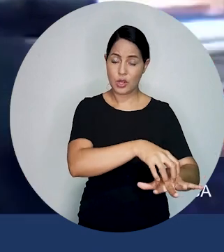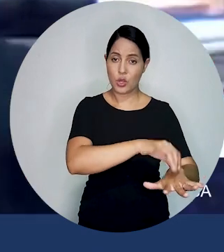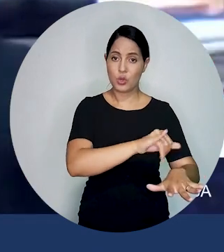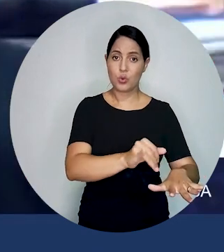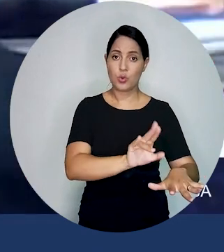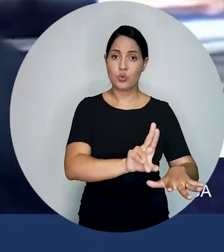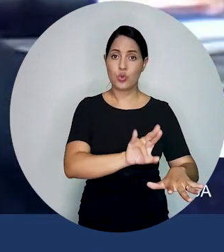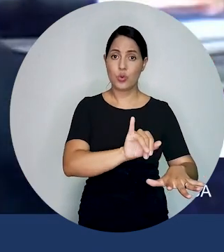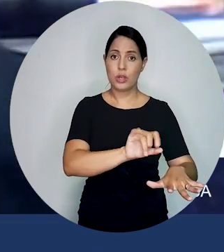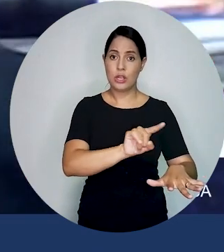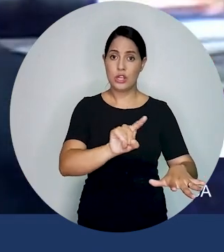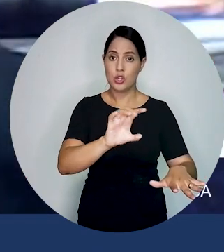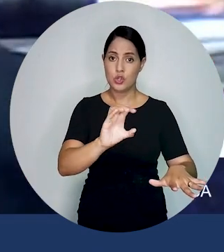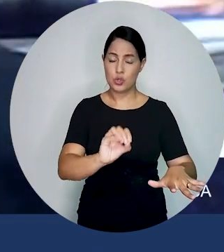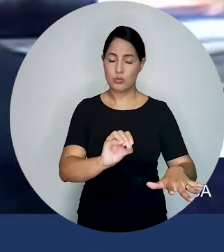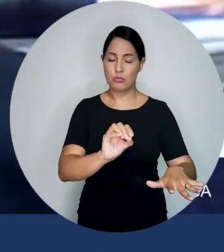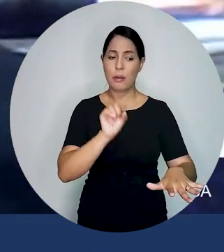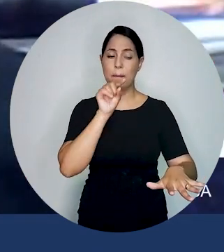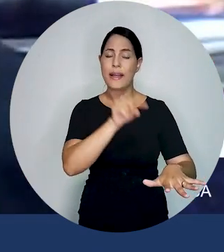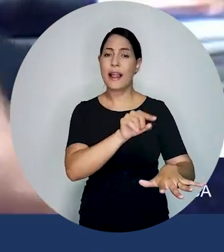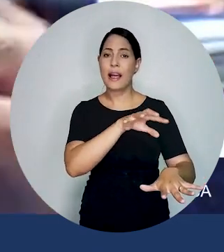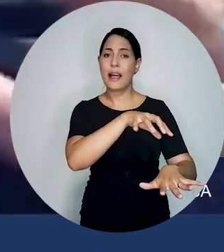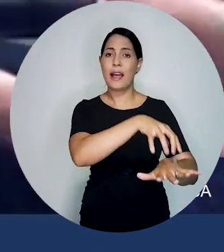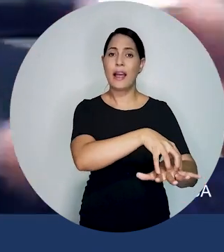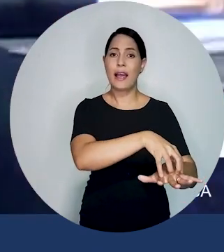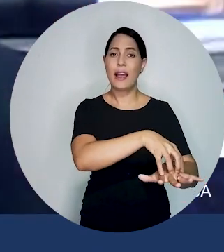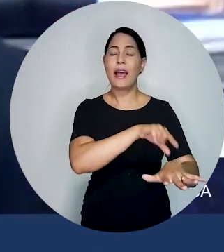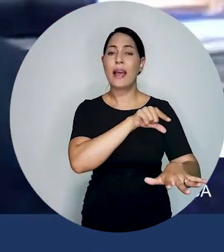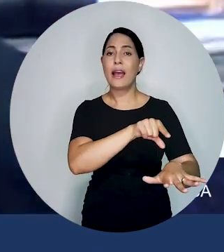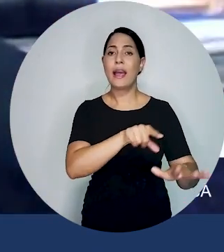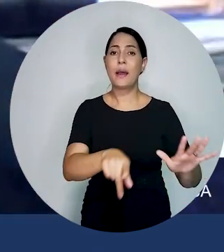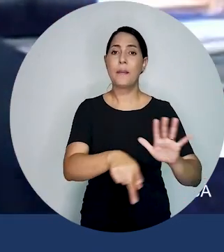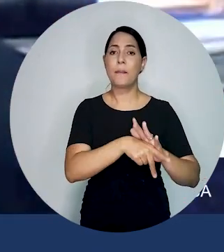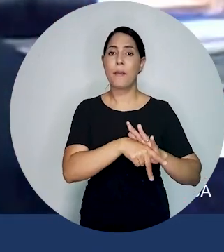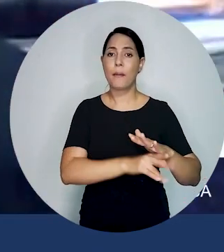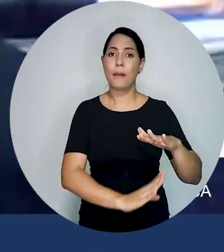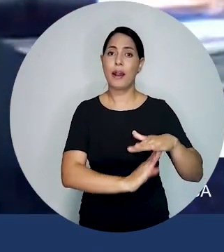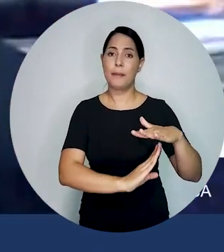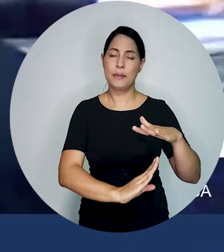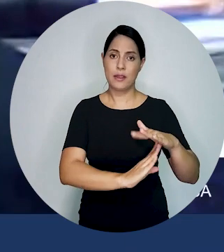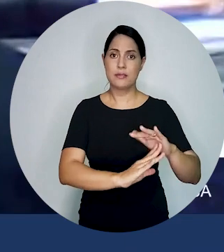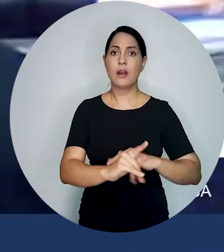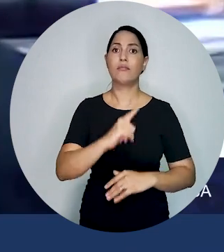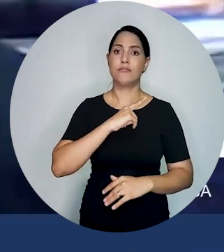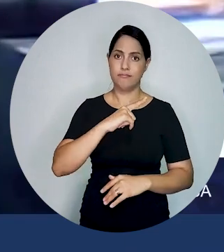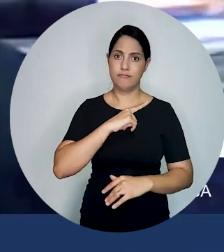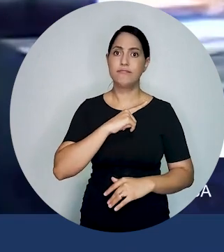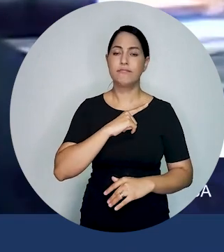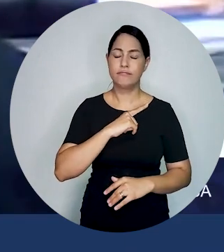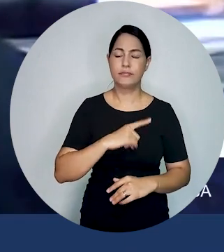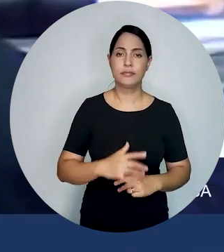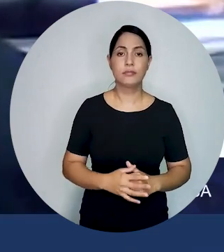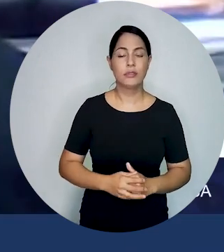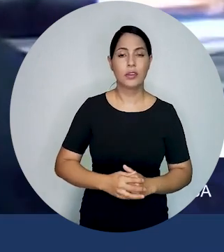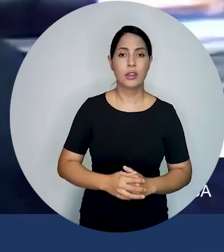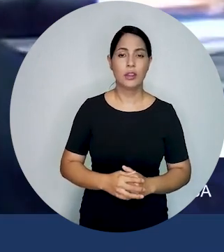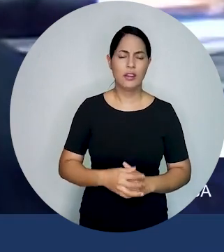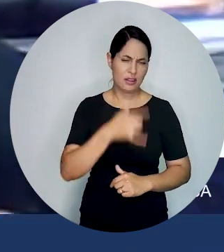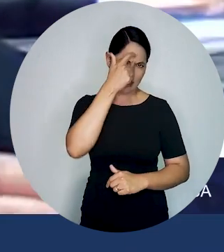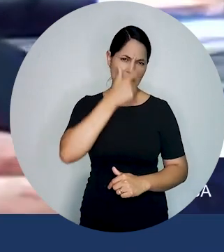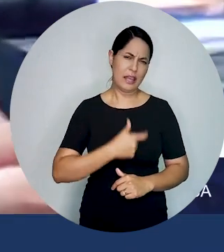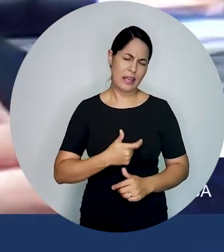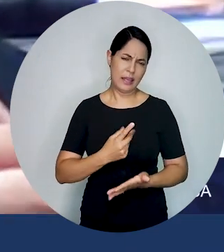de acordo com essa sua área delimitada de atuação. Eu,